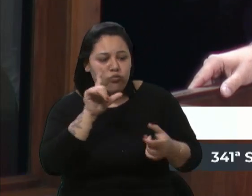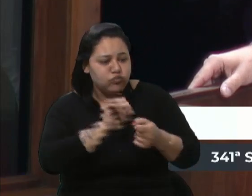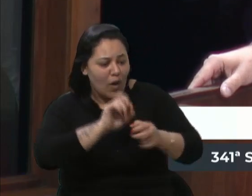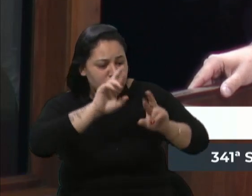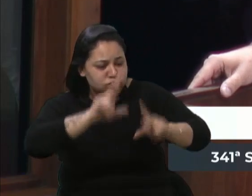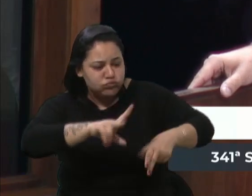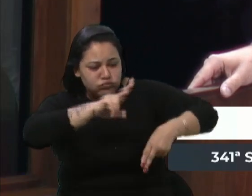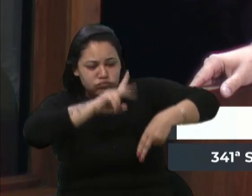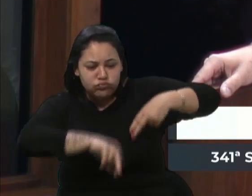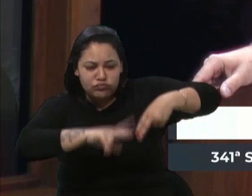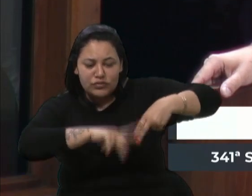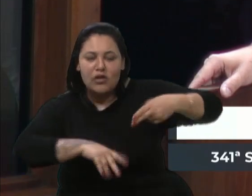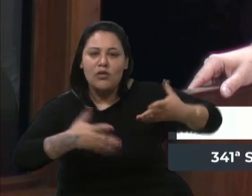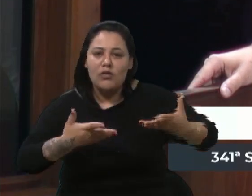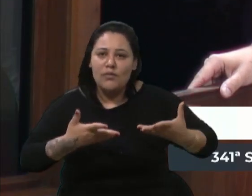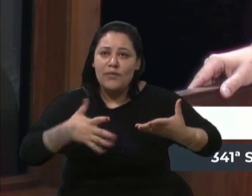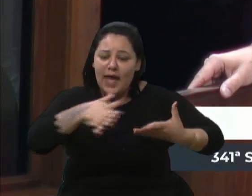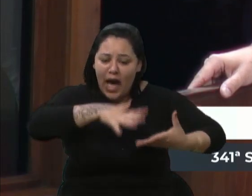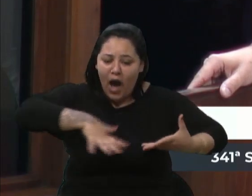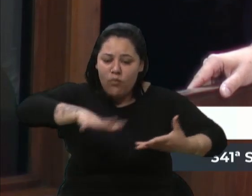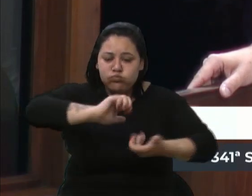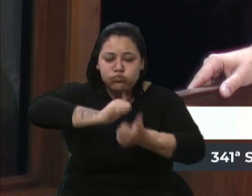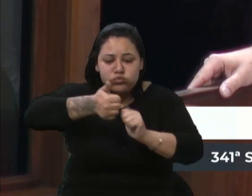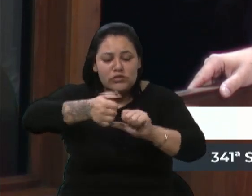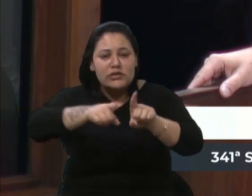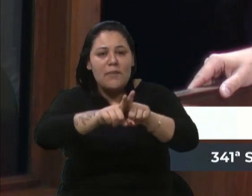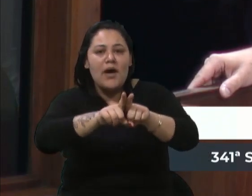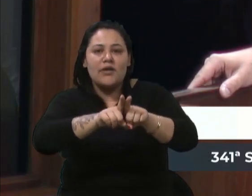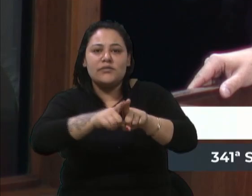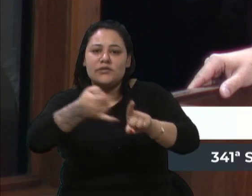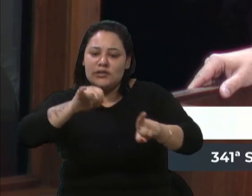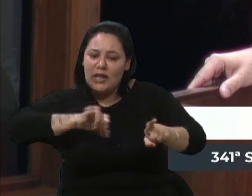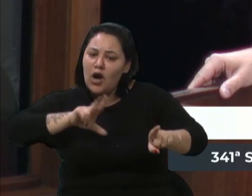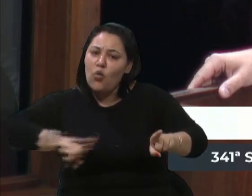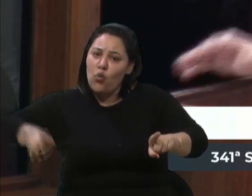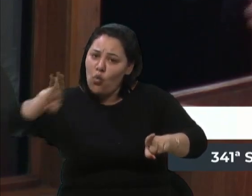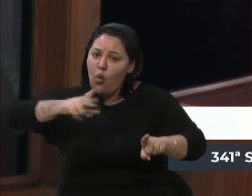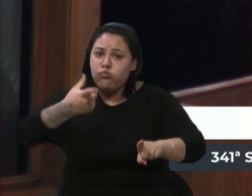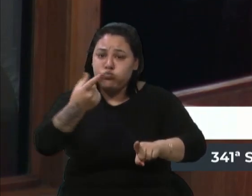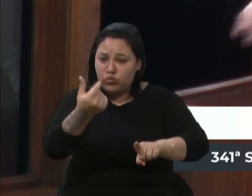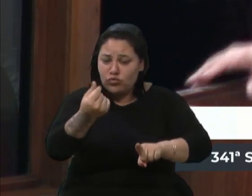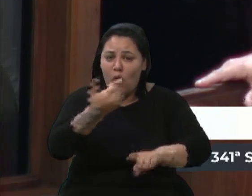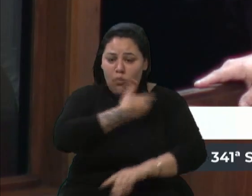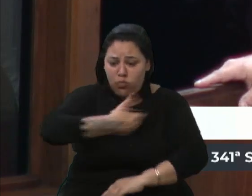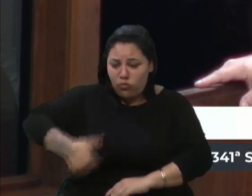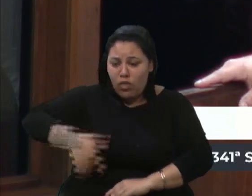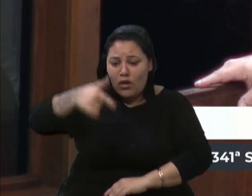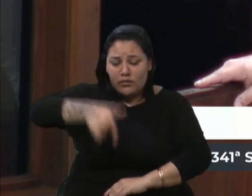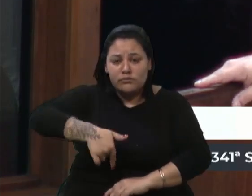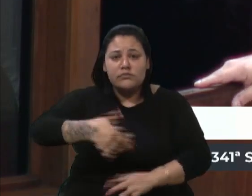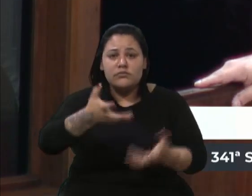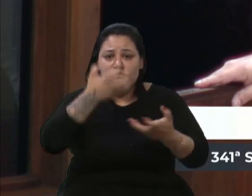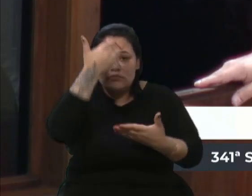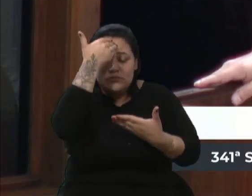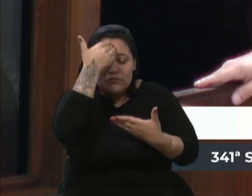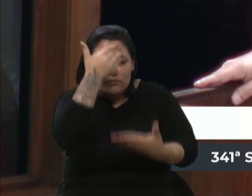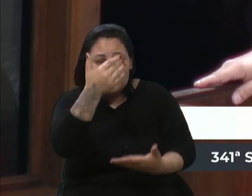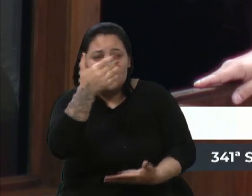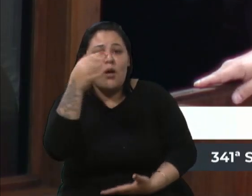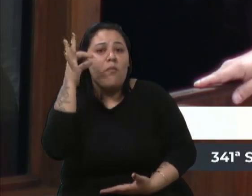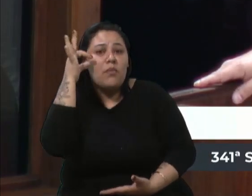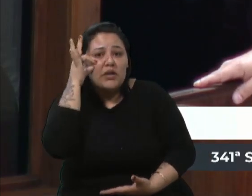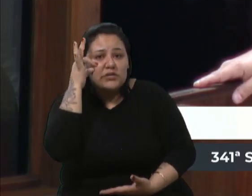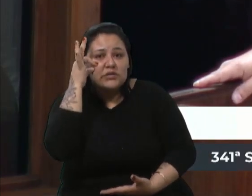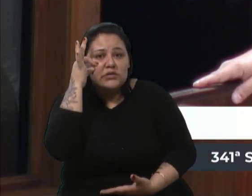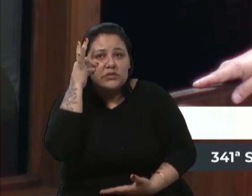premiações desportivas financiadas com recursos públicos no nosso município. Quero agradecer a presença do representante aqui da